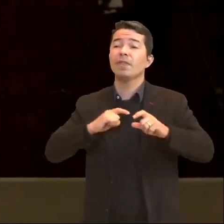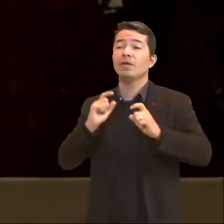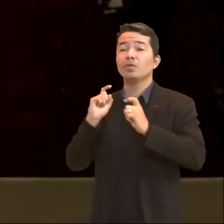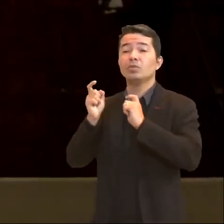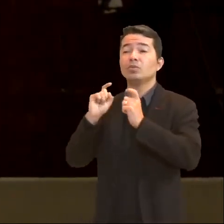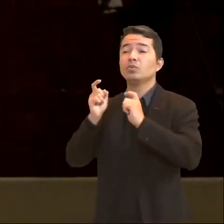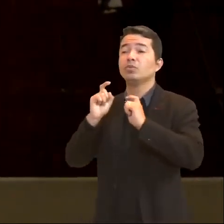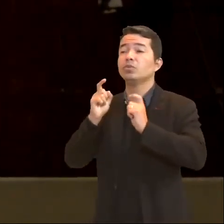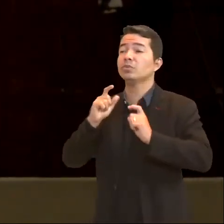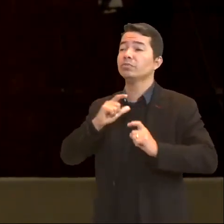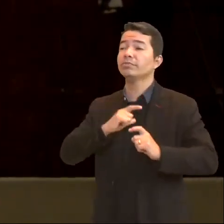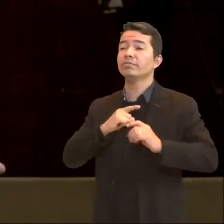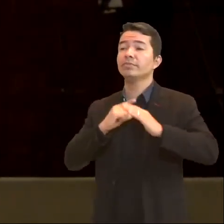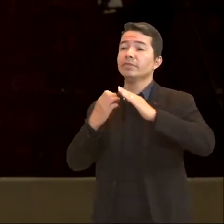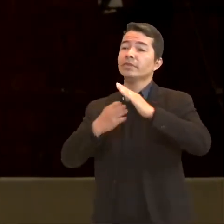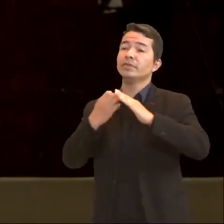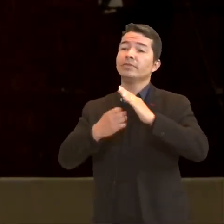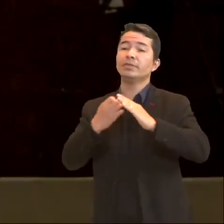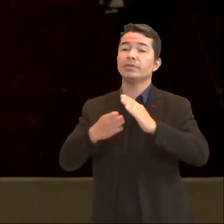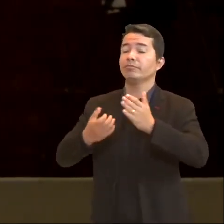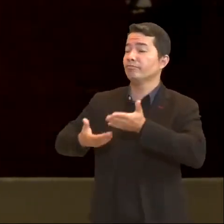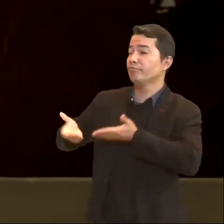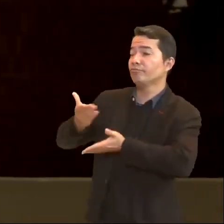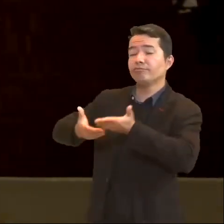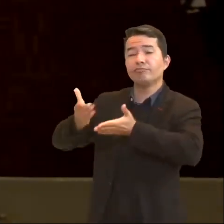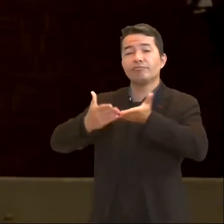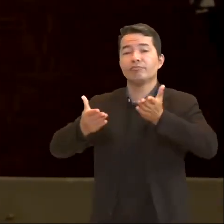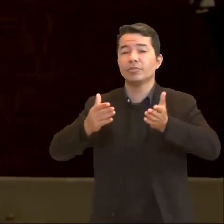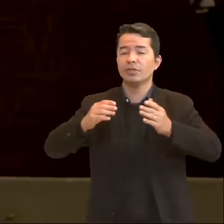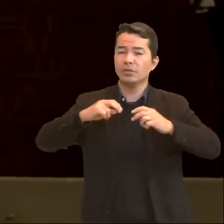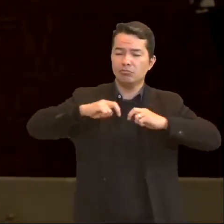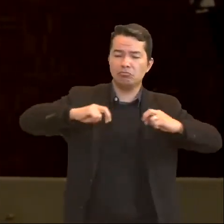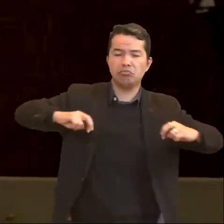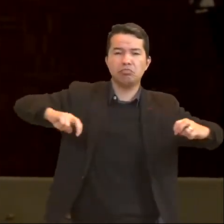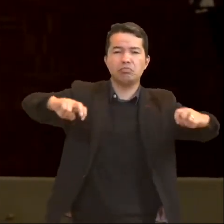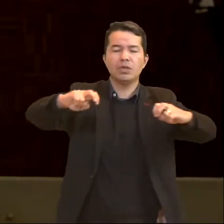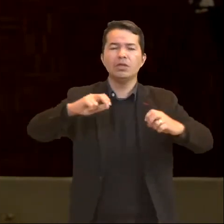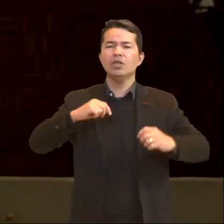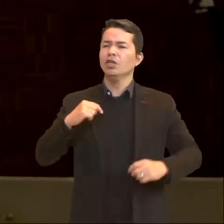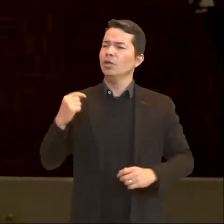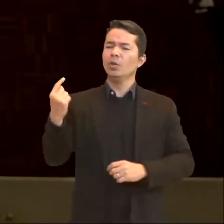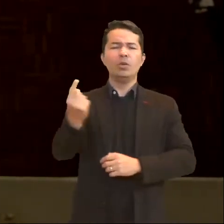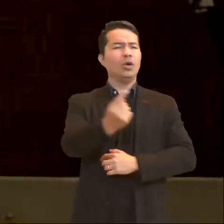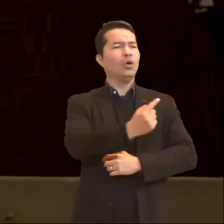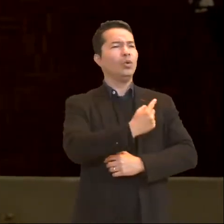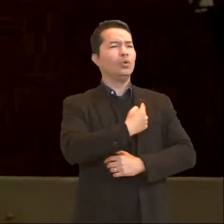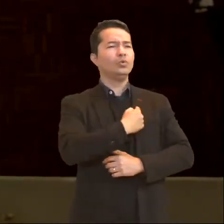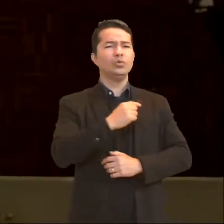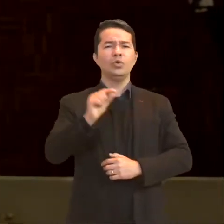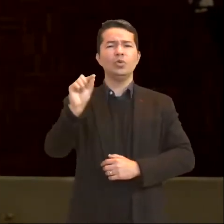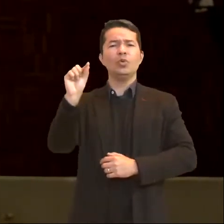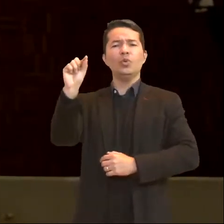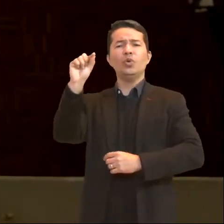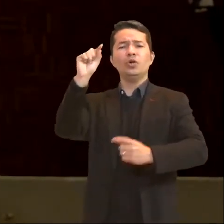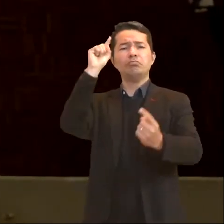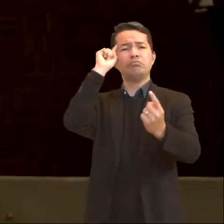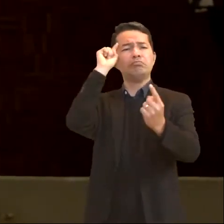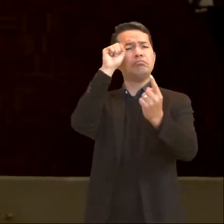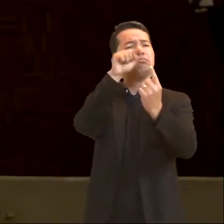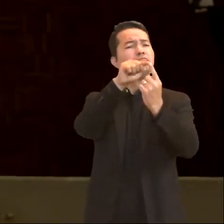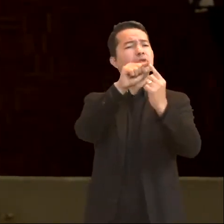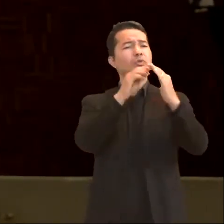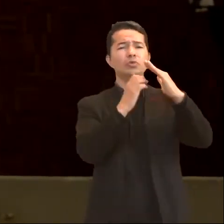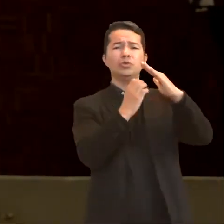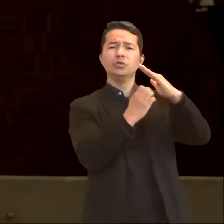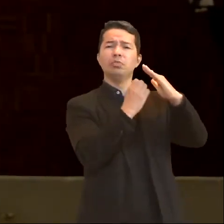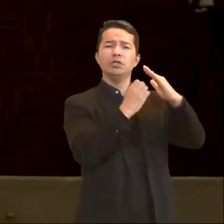lá na empresa para definir, não é, a missão, não é? A missão da